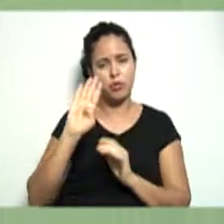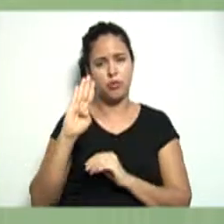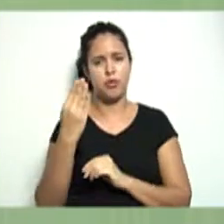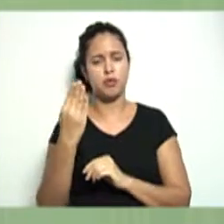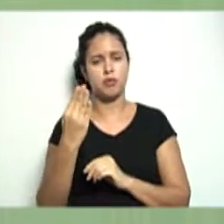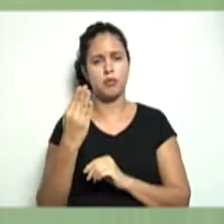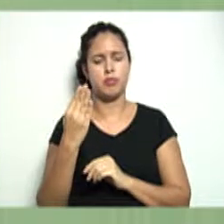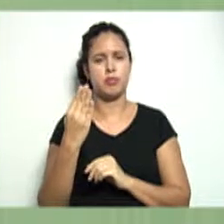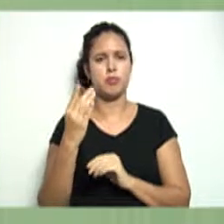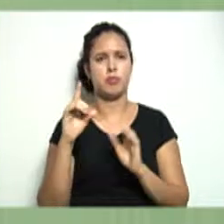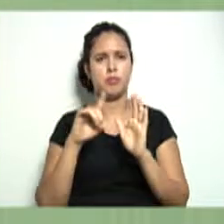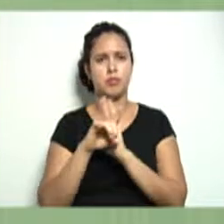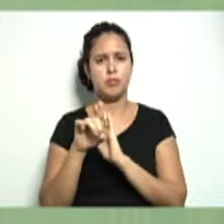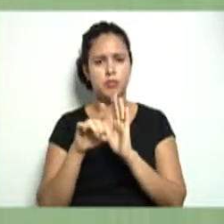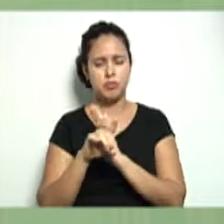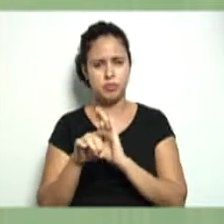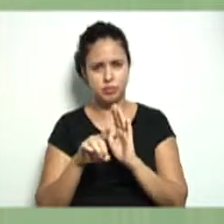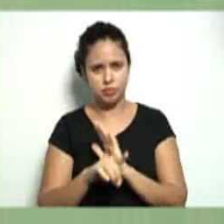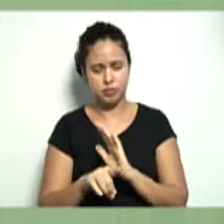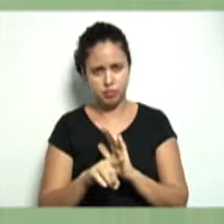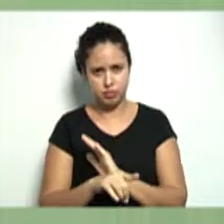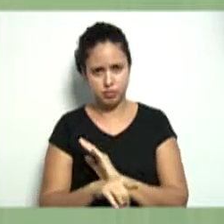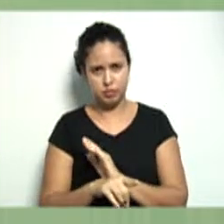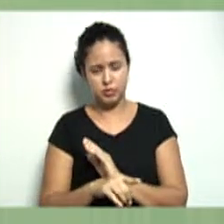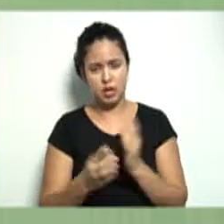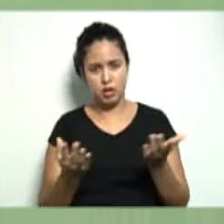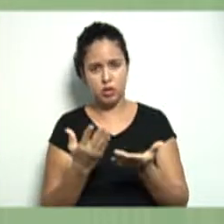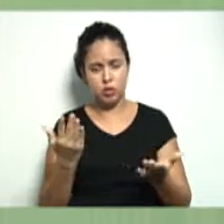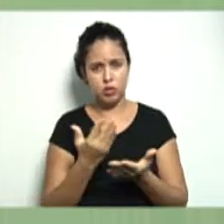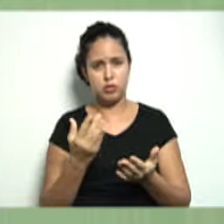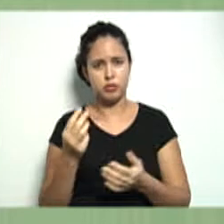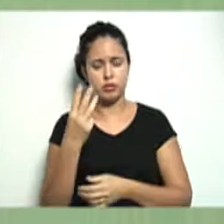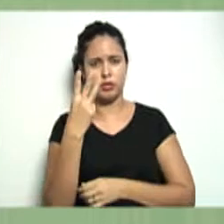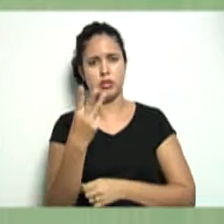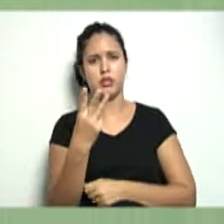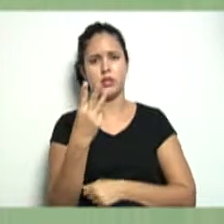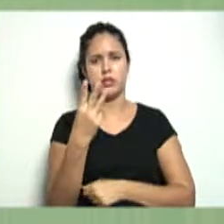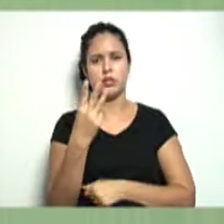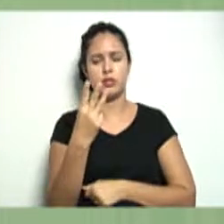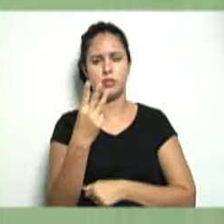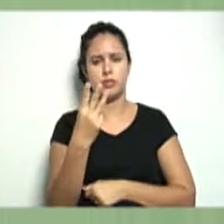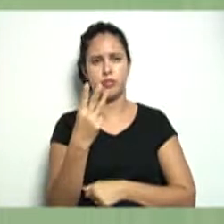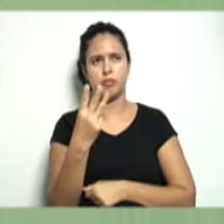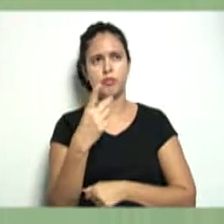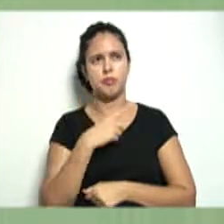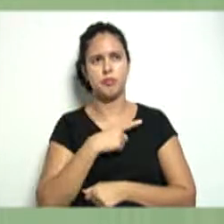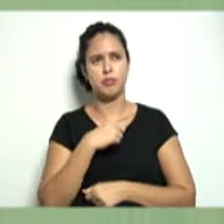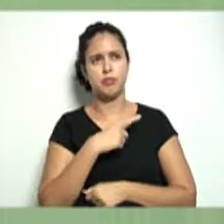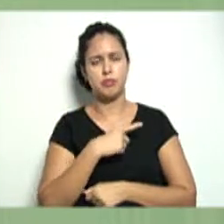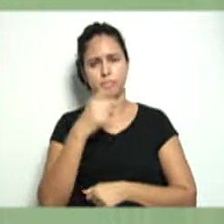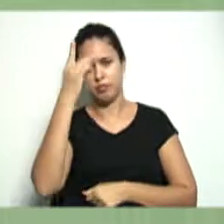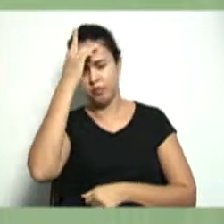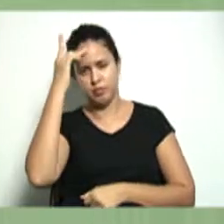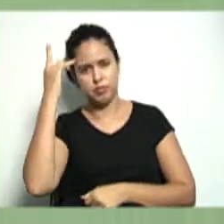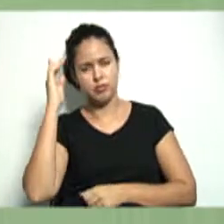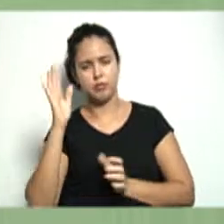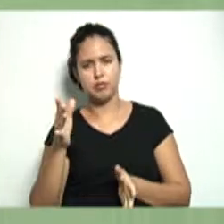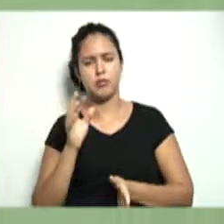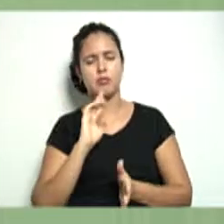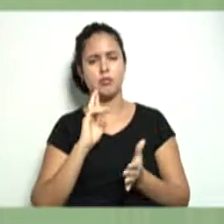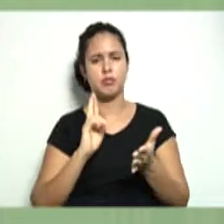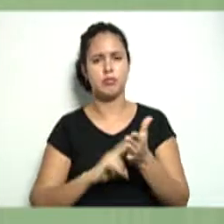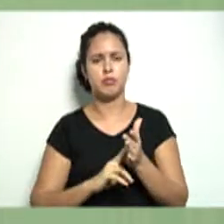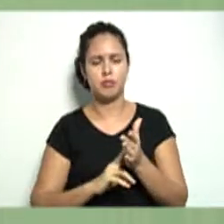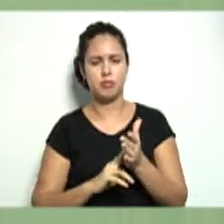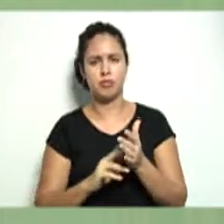quarta questão, se eu não me engano, daqui a pouco. Vamos para a questão 3. Questão 3 tem gente que já mandou a resposta aqui, professora. Quero ver se essa